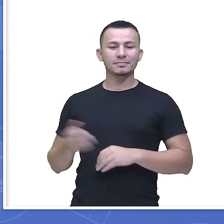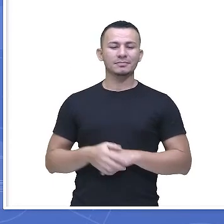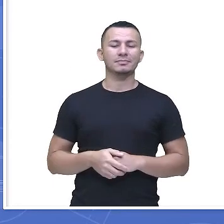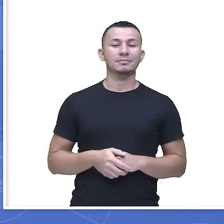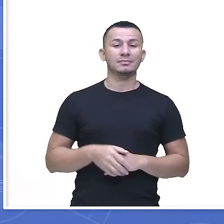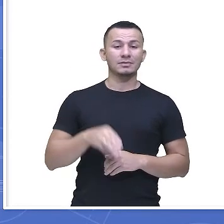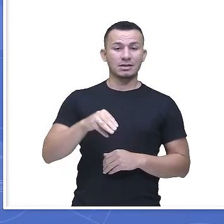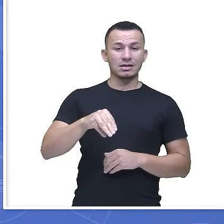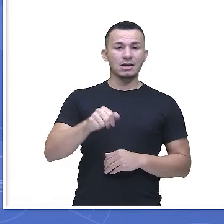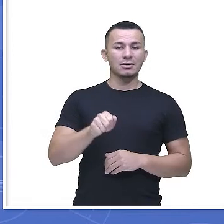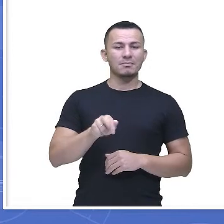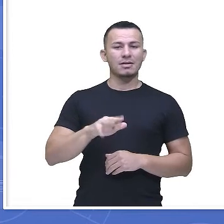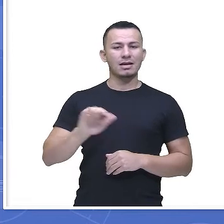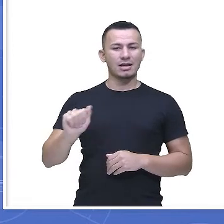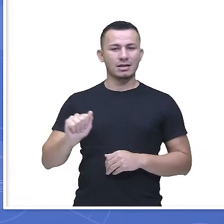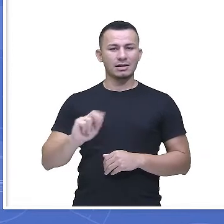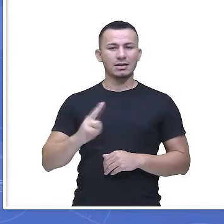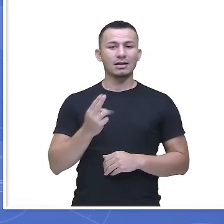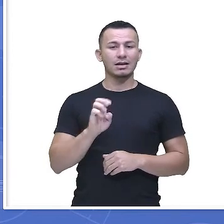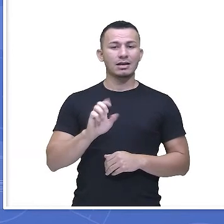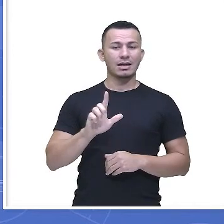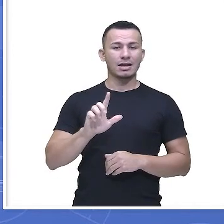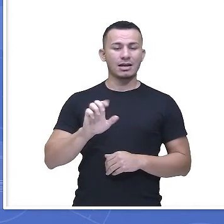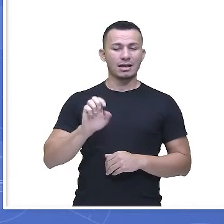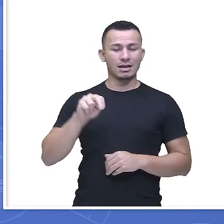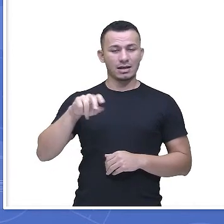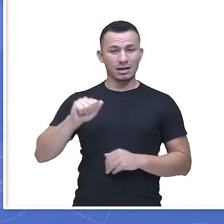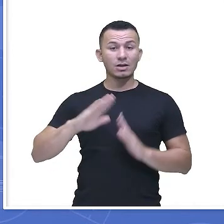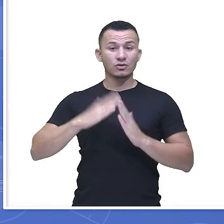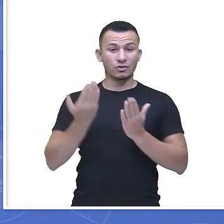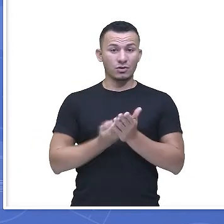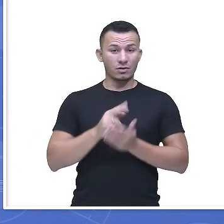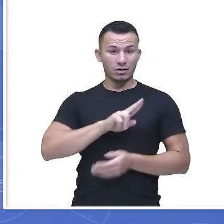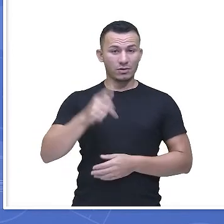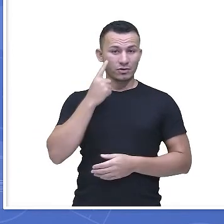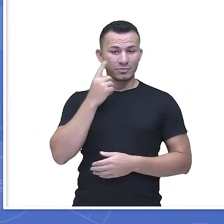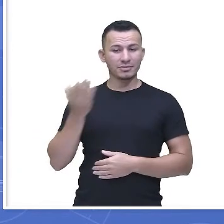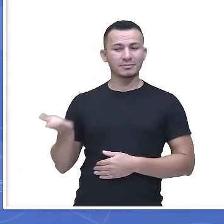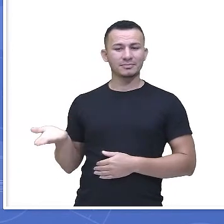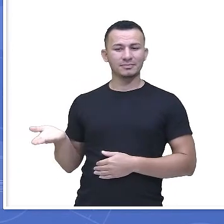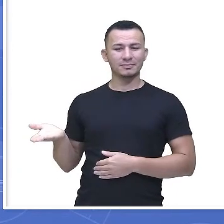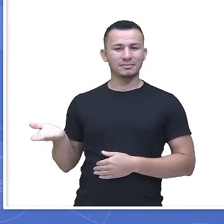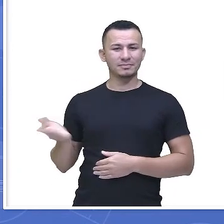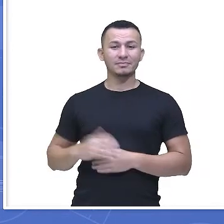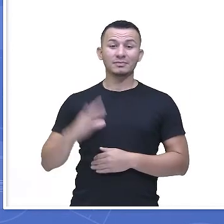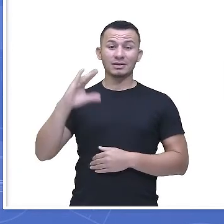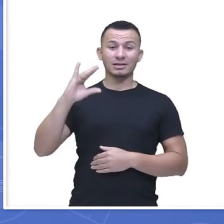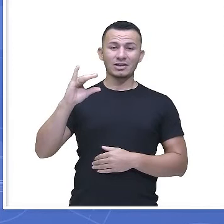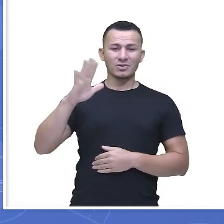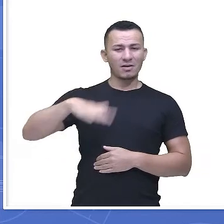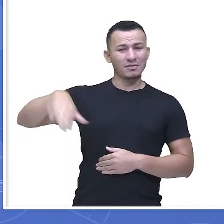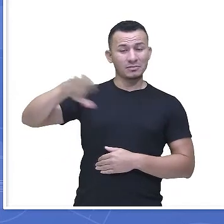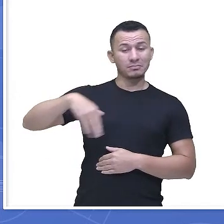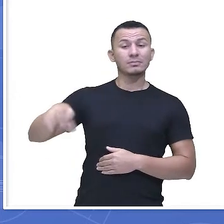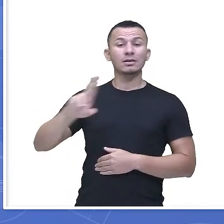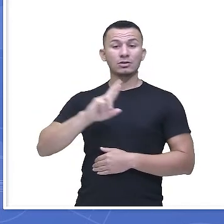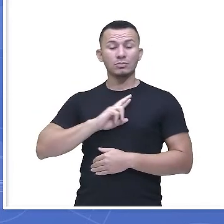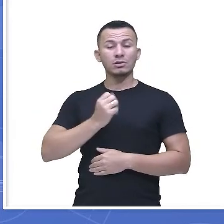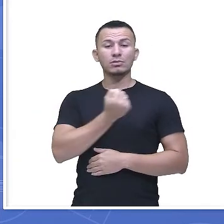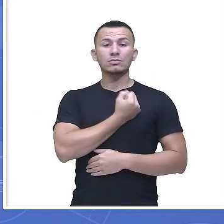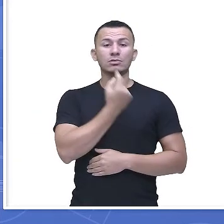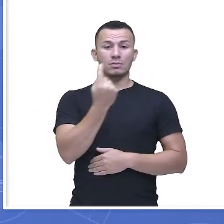Maria Helena, ela que é da Escola Estadual Professora Sebastiana Braga, ali na Cidade Nova, respondeu aí questão